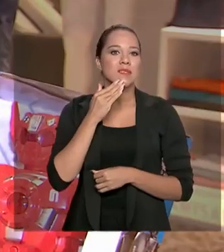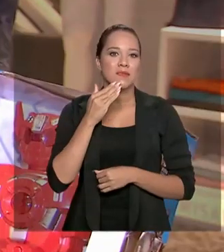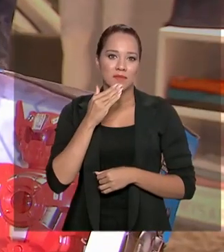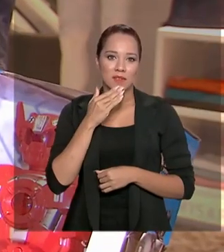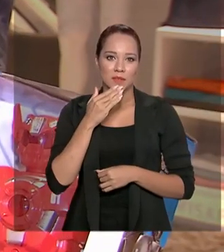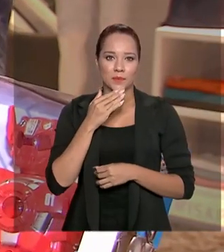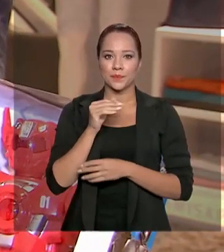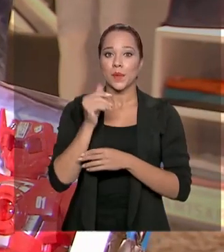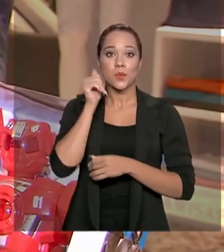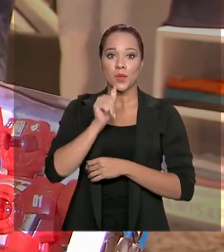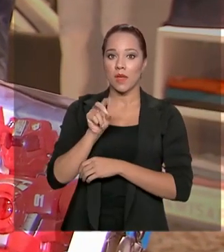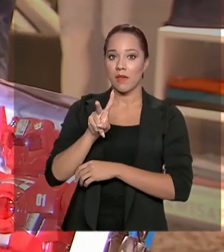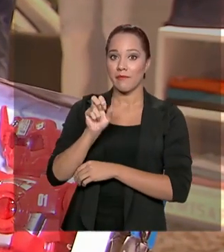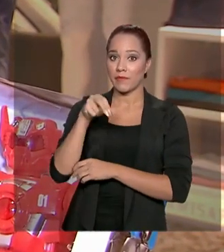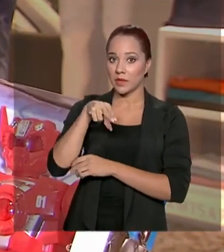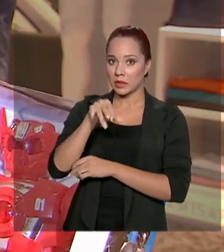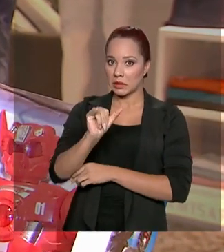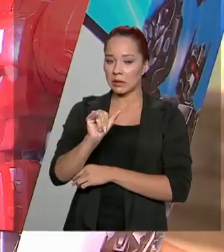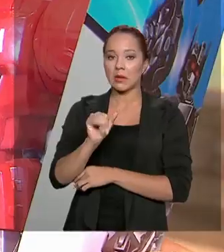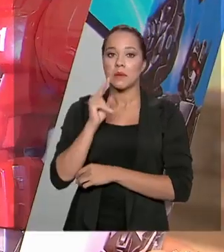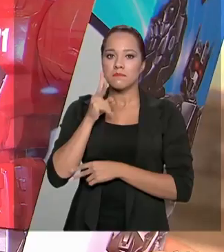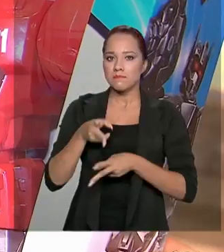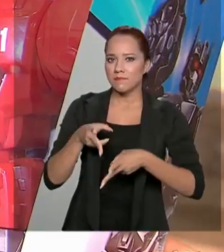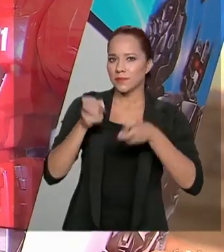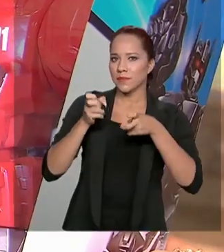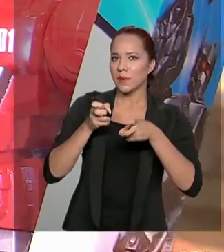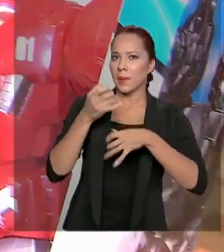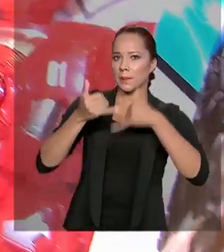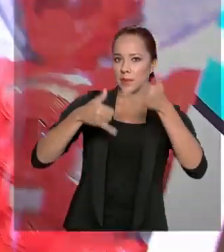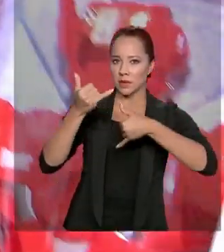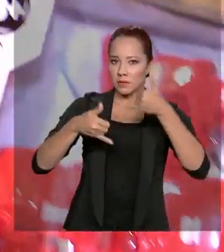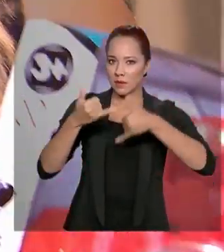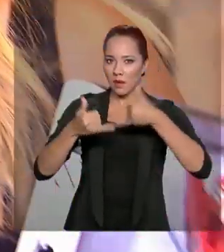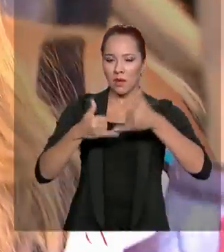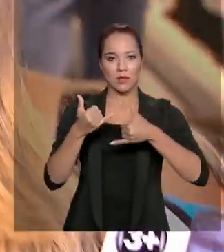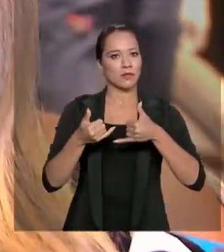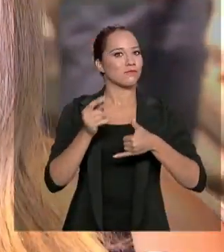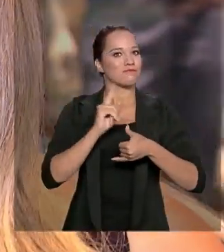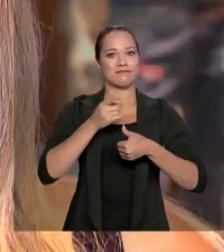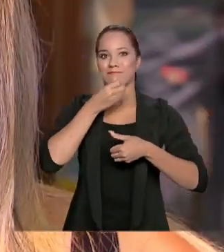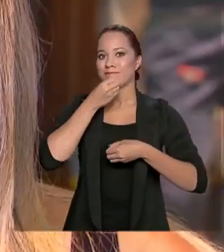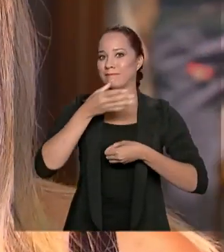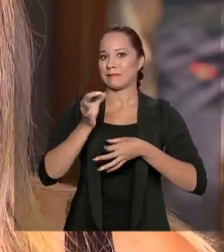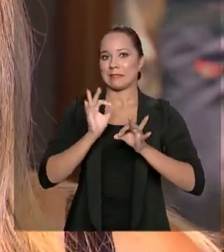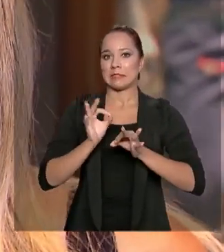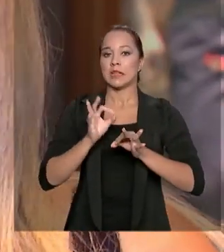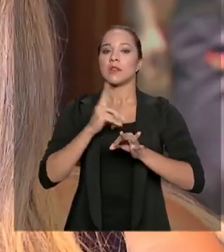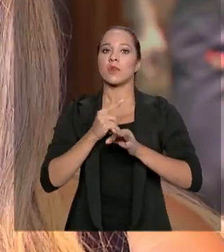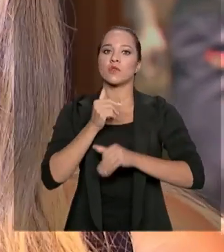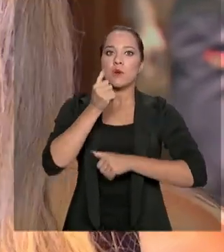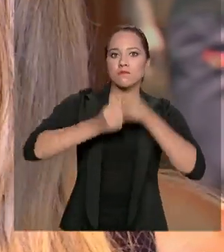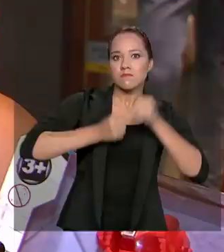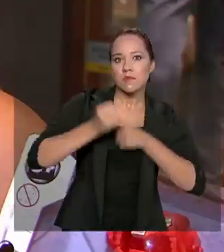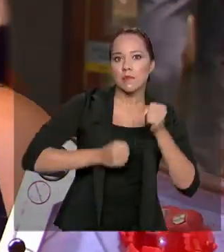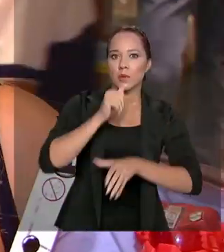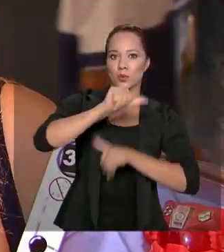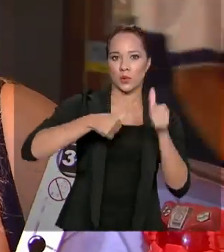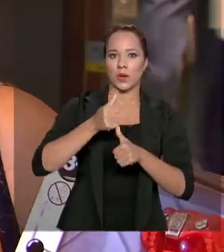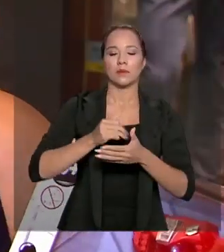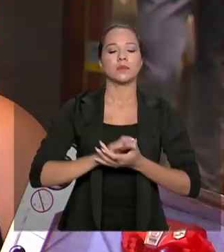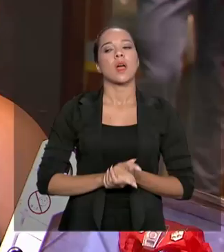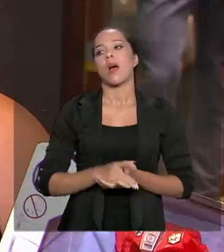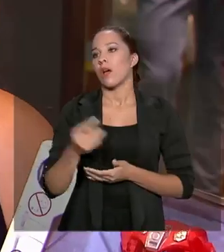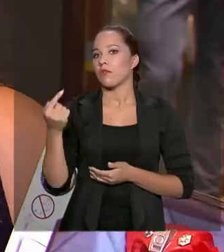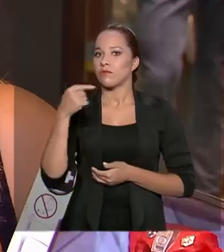Vani não perdeu tempo. Assim que notou que o brinquedo que comprou para o filho não funcionava, correu para fazer a troca. Vim,